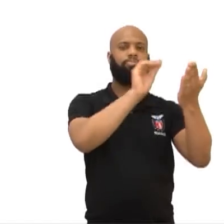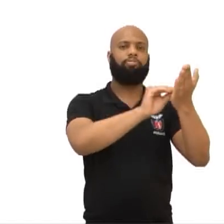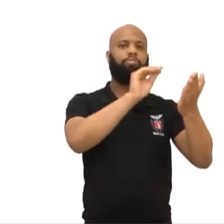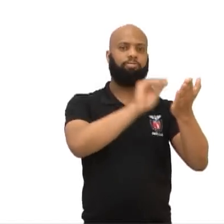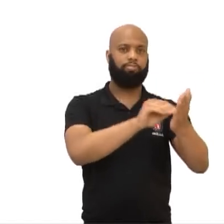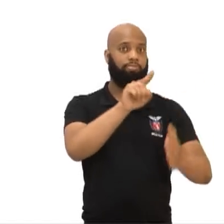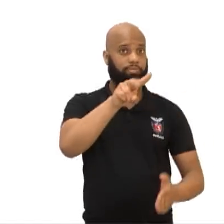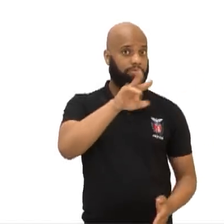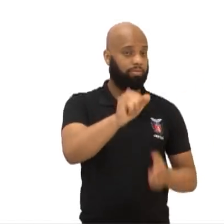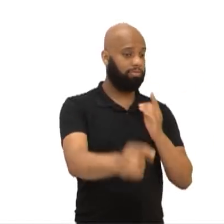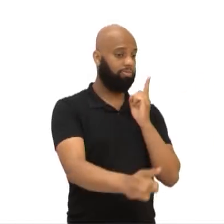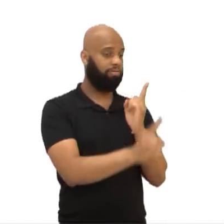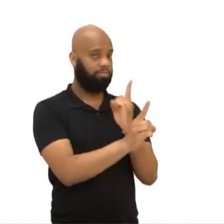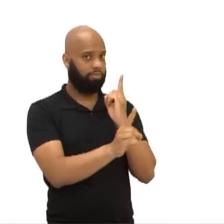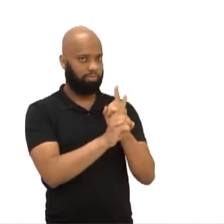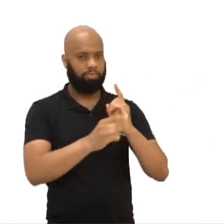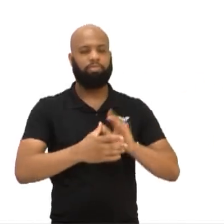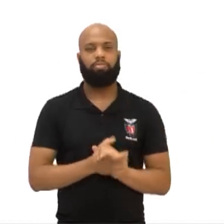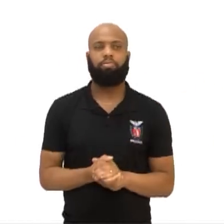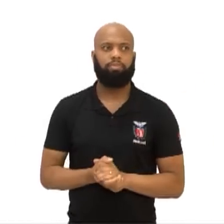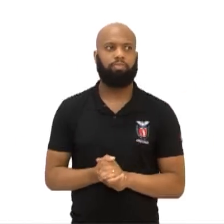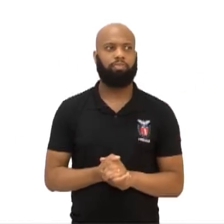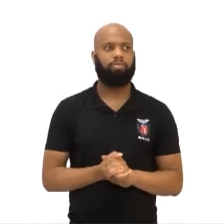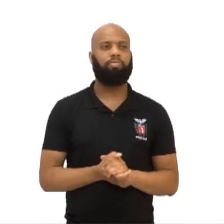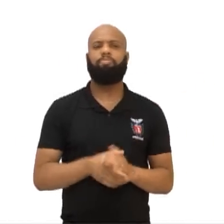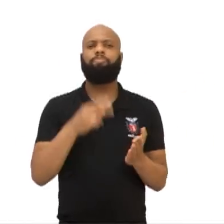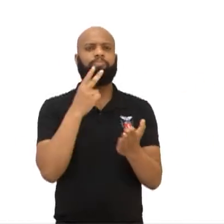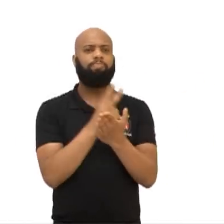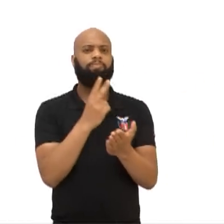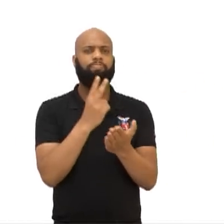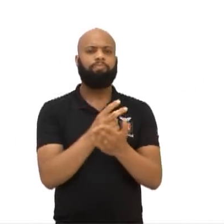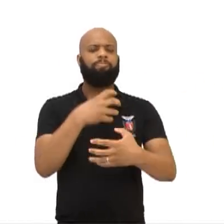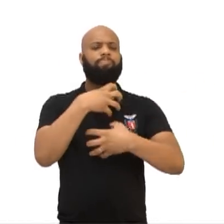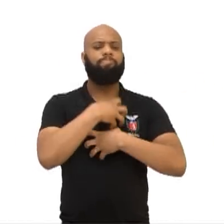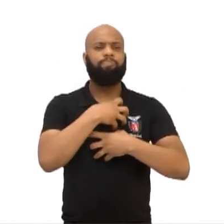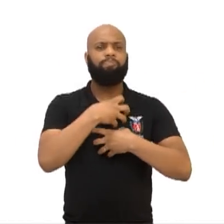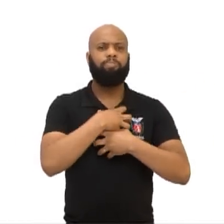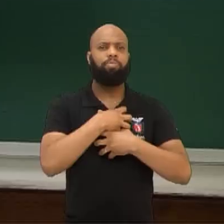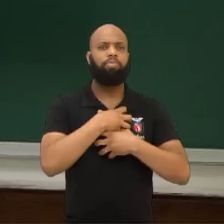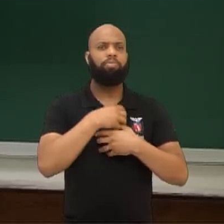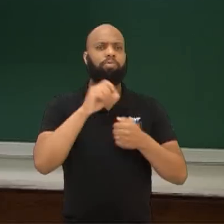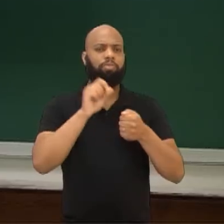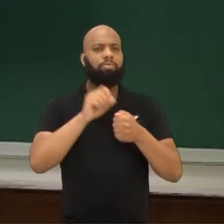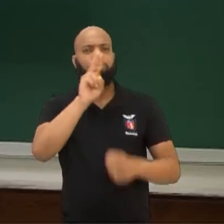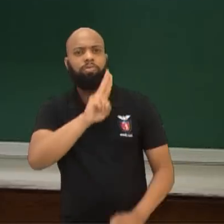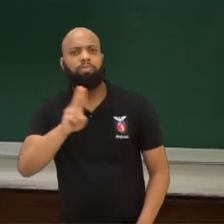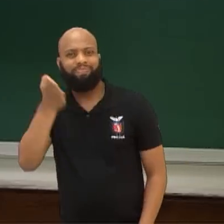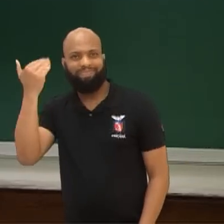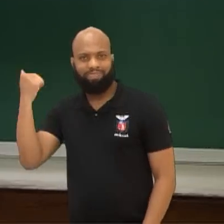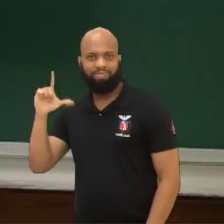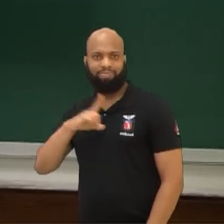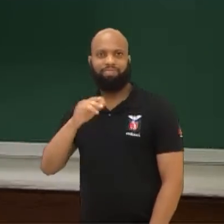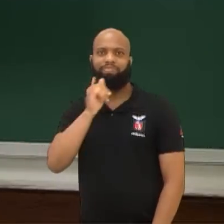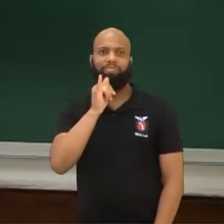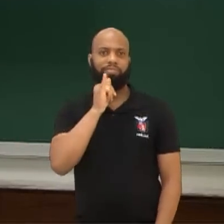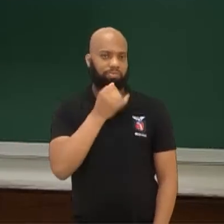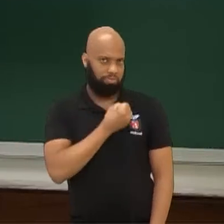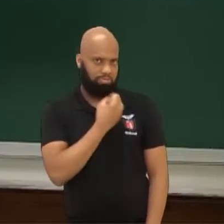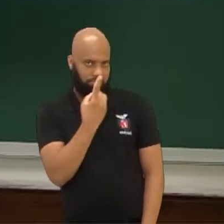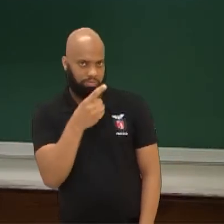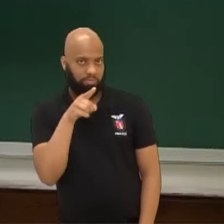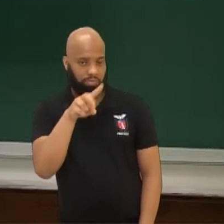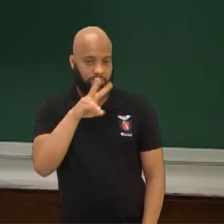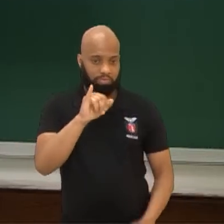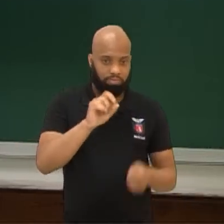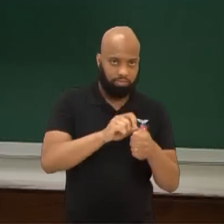AB, tá bom? Então, é a mesma forma do exemplo número 1. Você